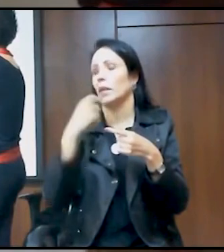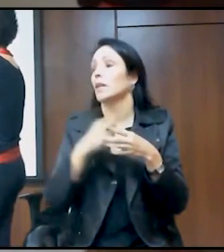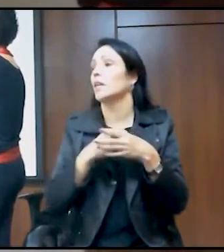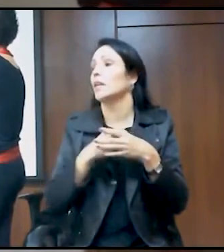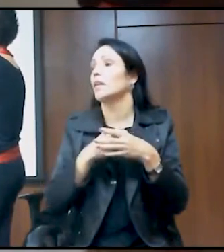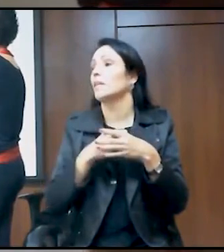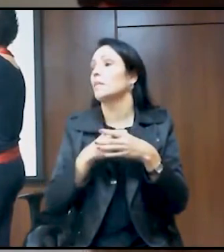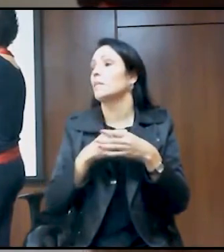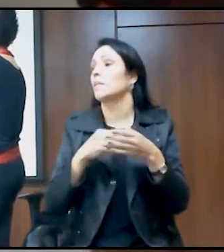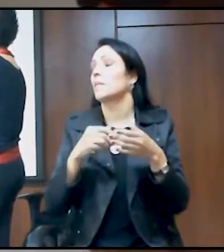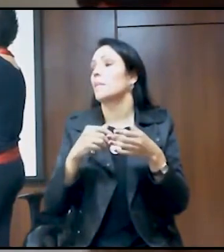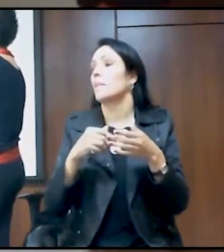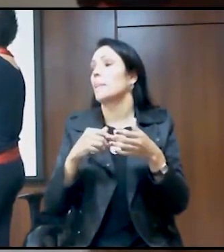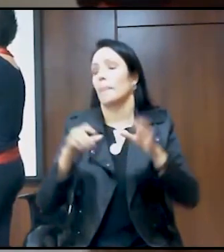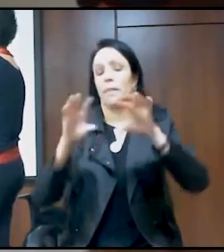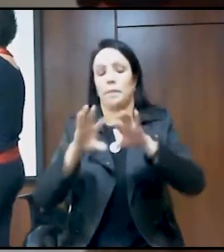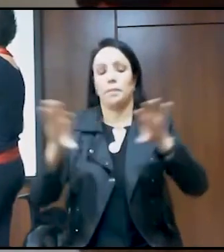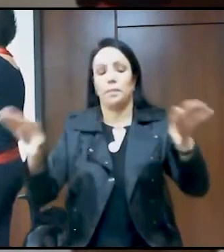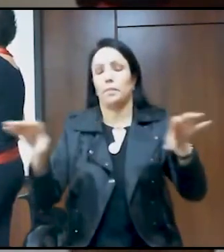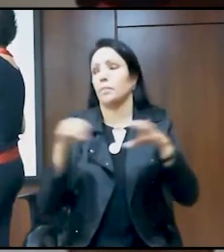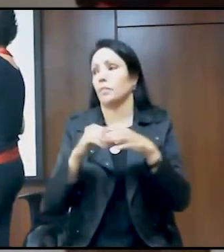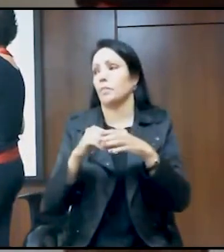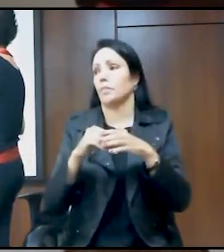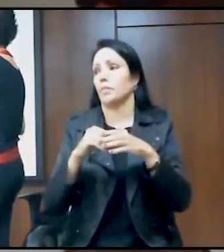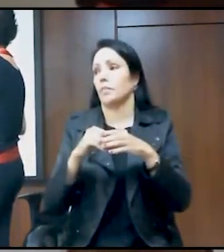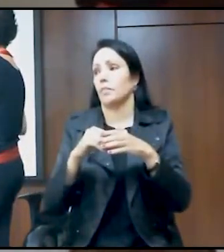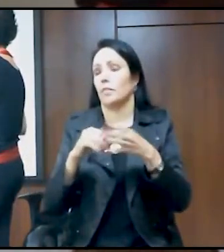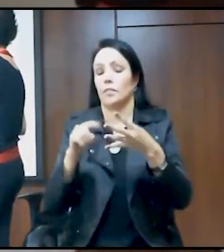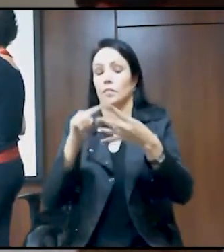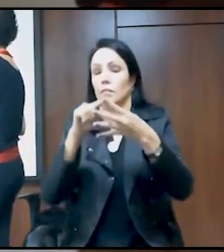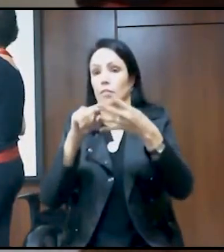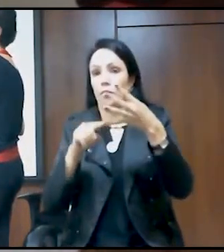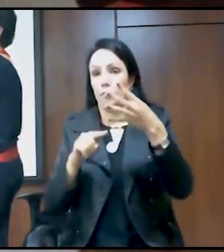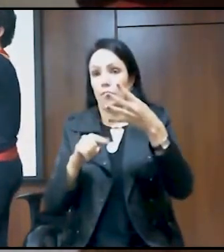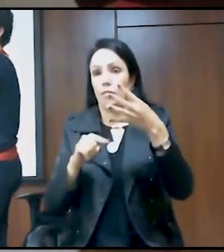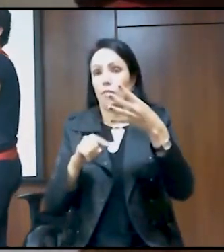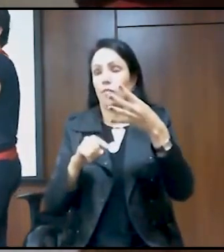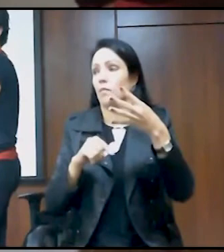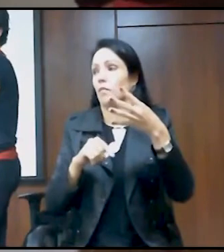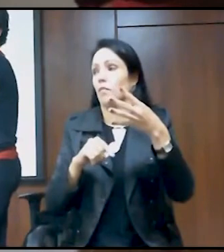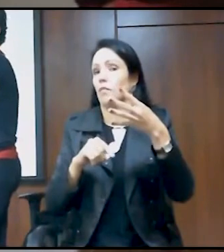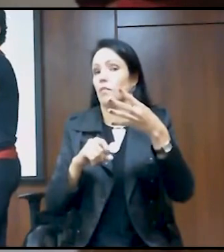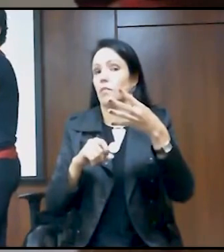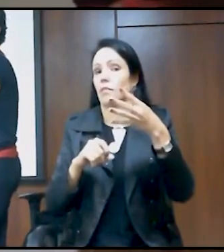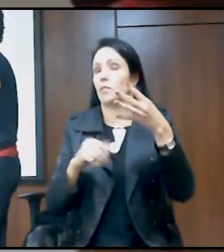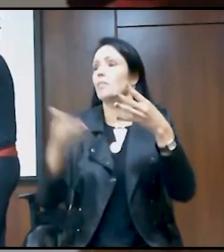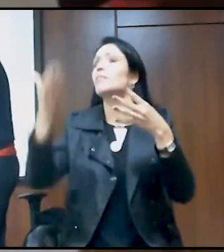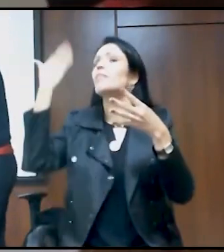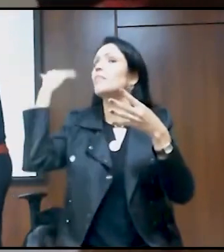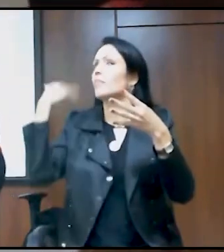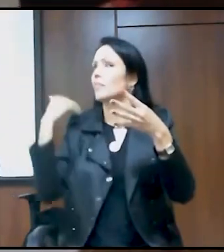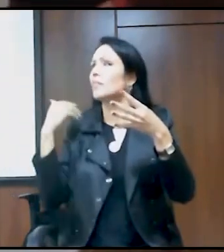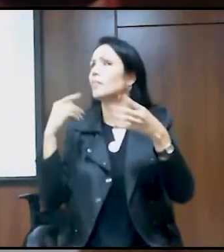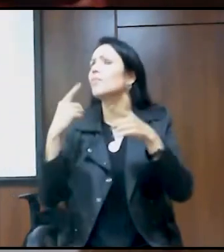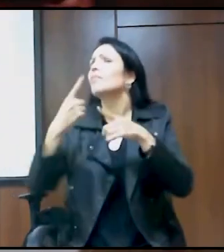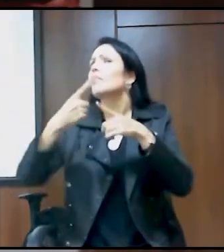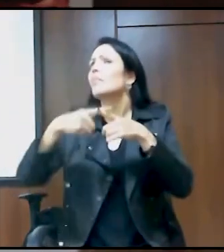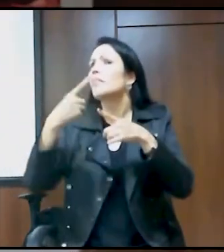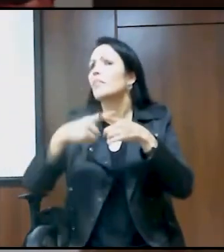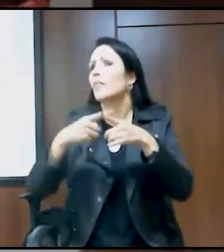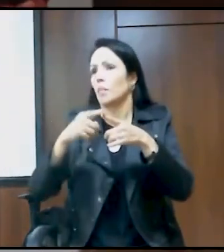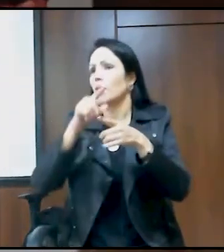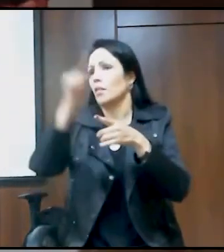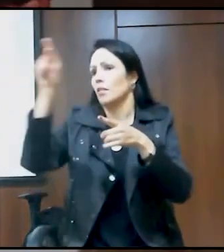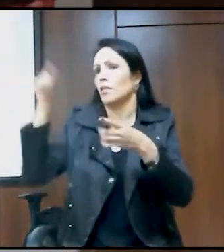Ou seja, ele dividia em 4 tipos de dividia. Eu estou falando no passado, gente, porque ele está aí, ele